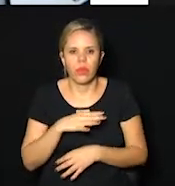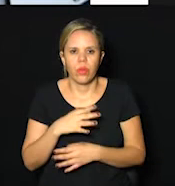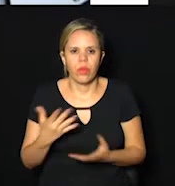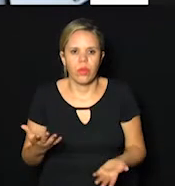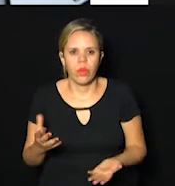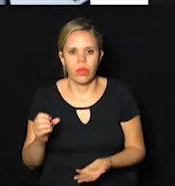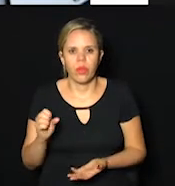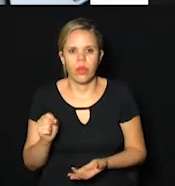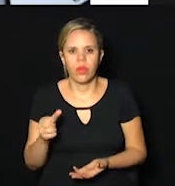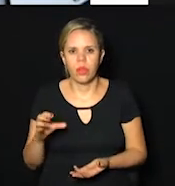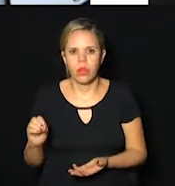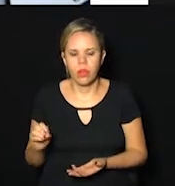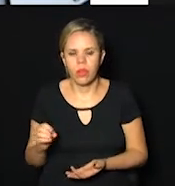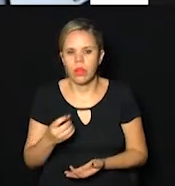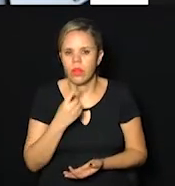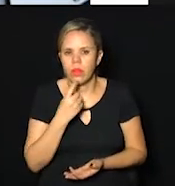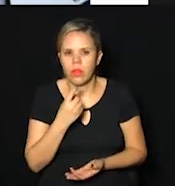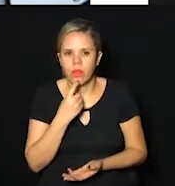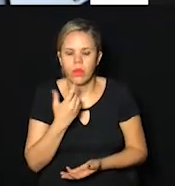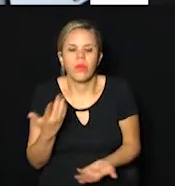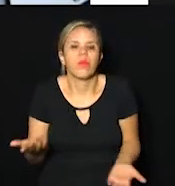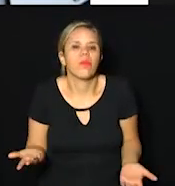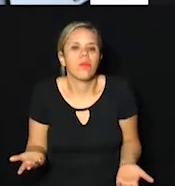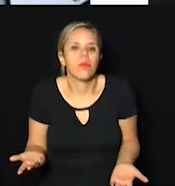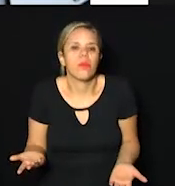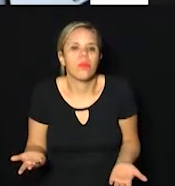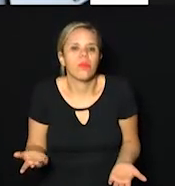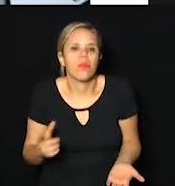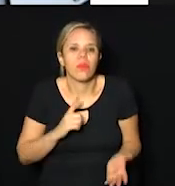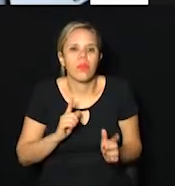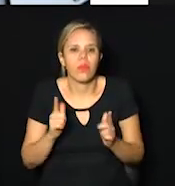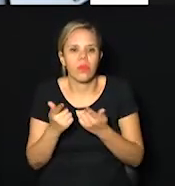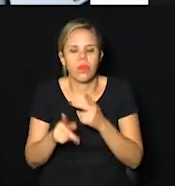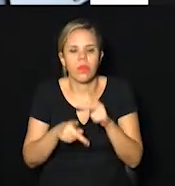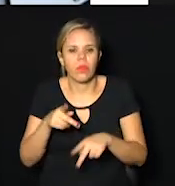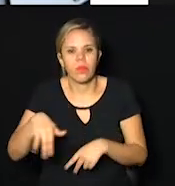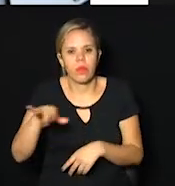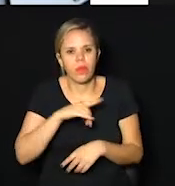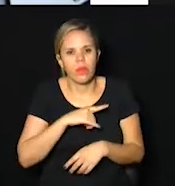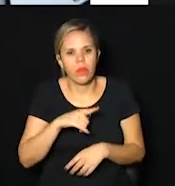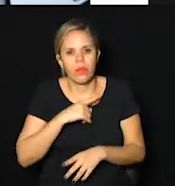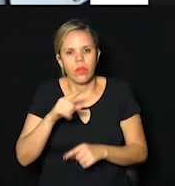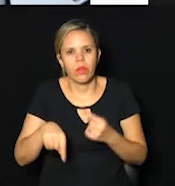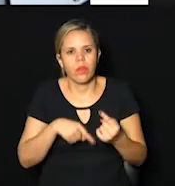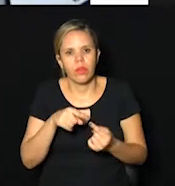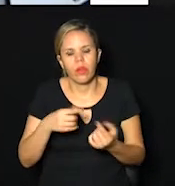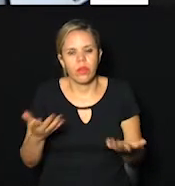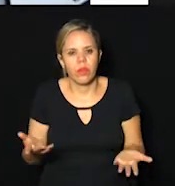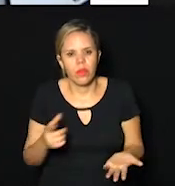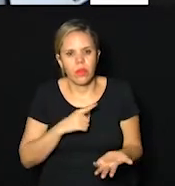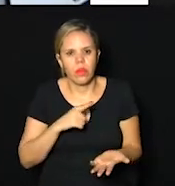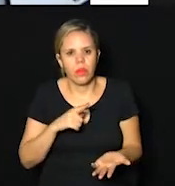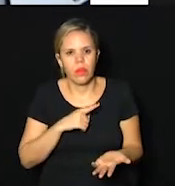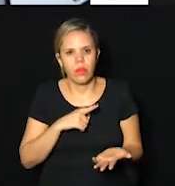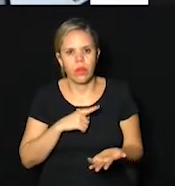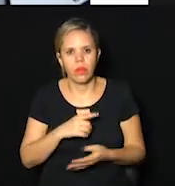Osasco, Campinas, não importa qual. Eu tenho um grupo de pessoas que têm objetivos, que têm